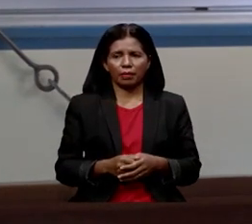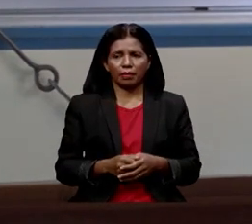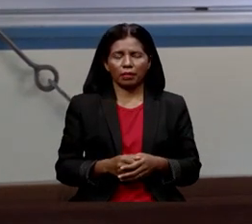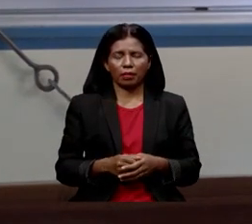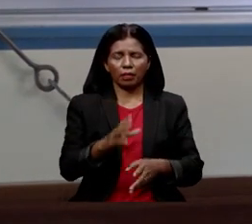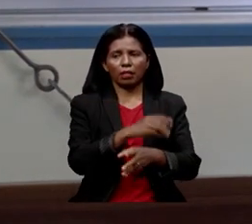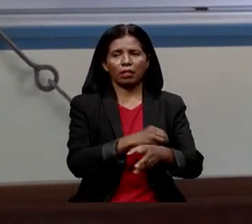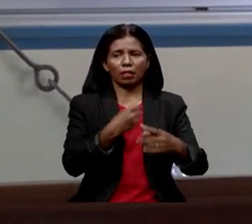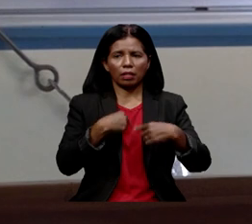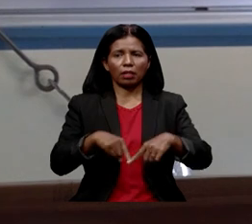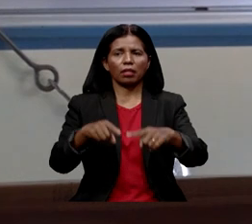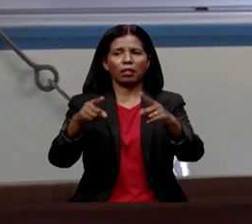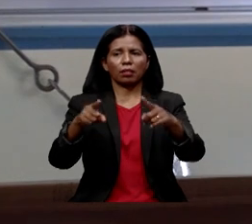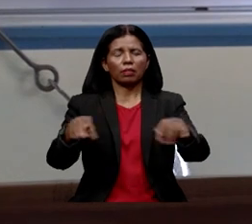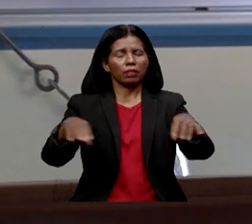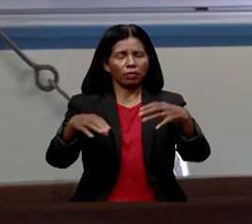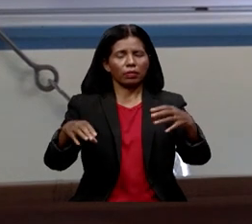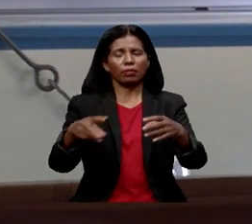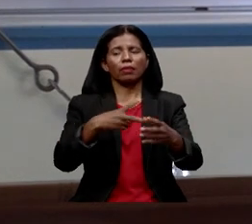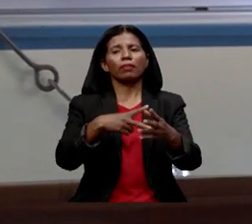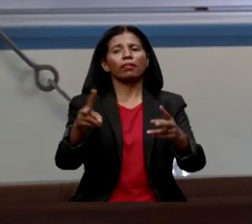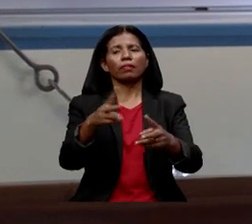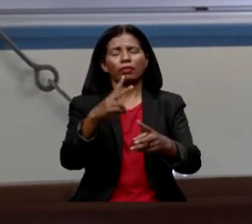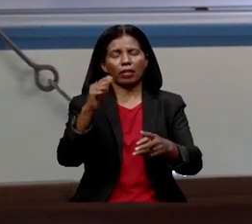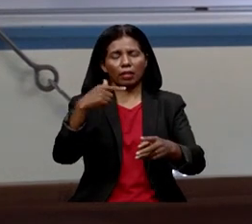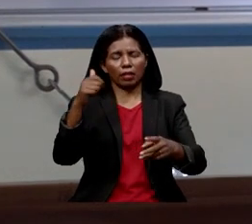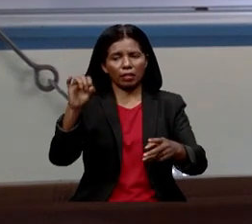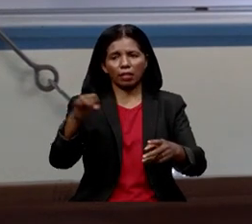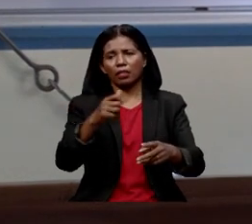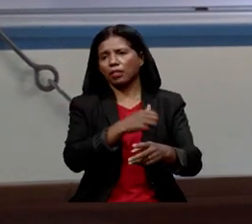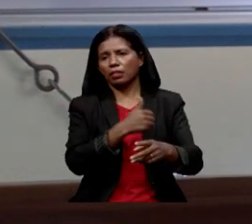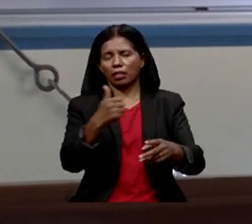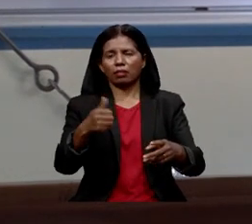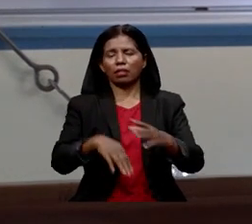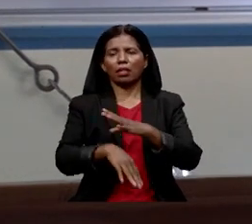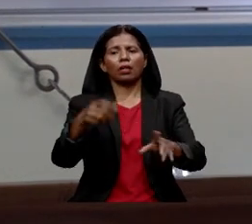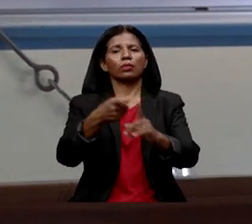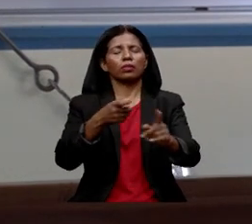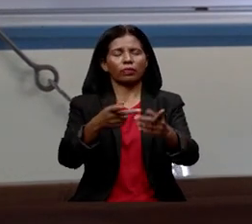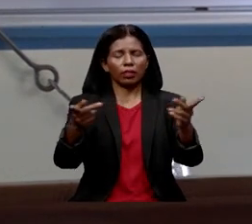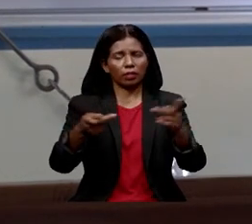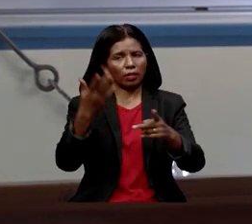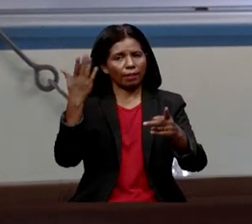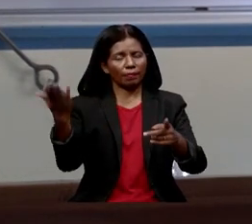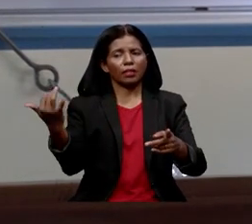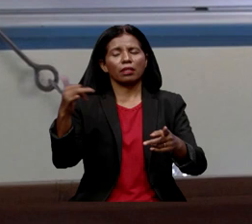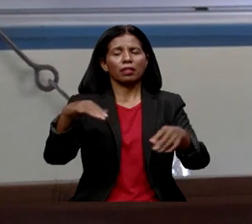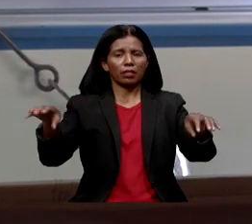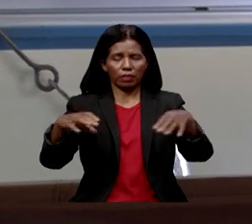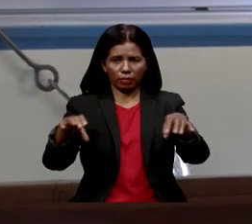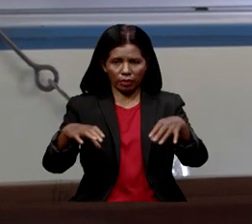apply ba fali iha vaga selo então será sai se fatine ba e facilidade de saúde nem bem ser